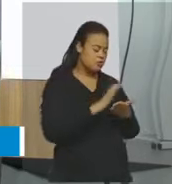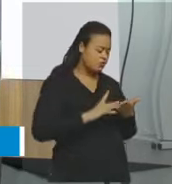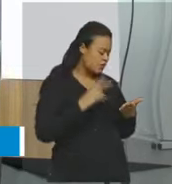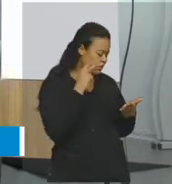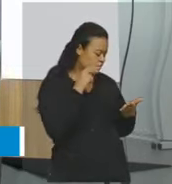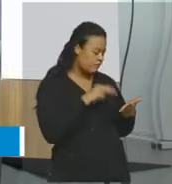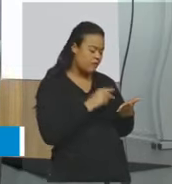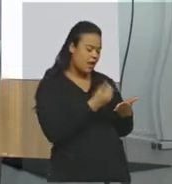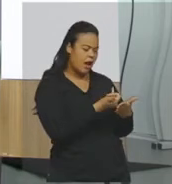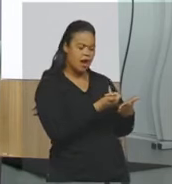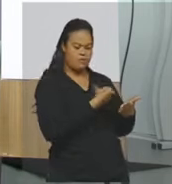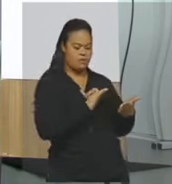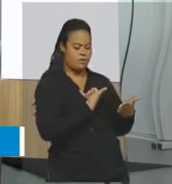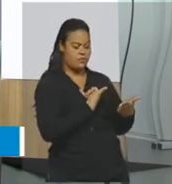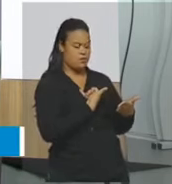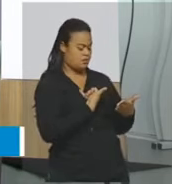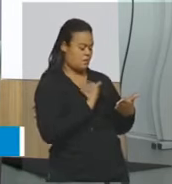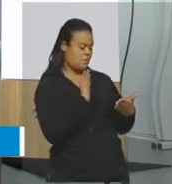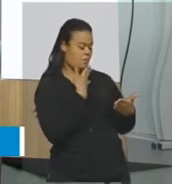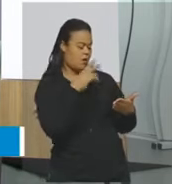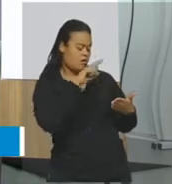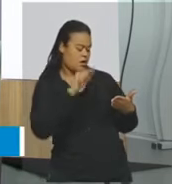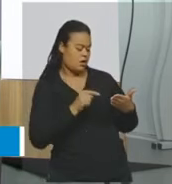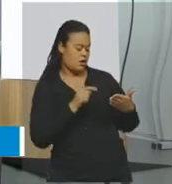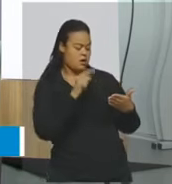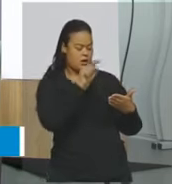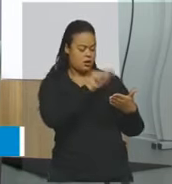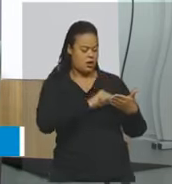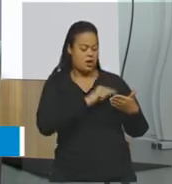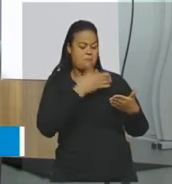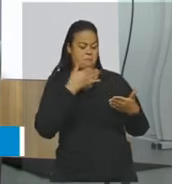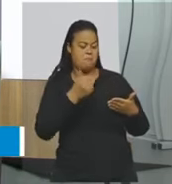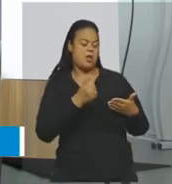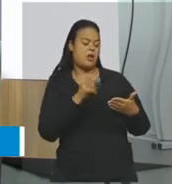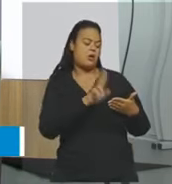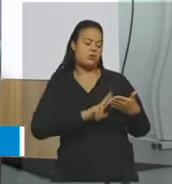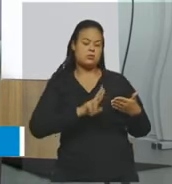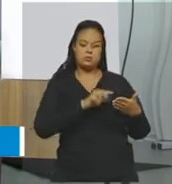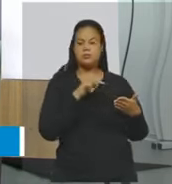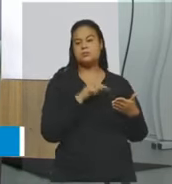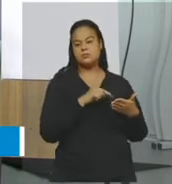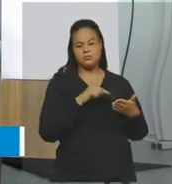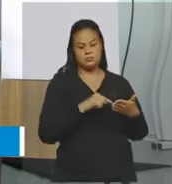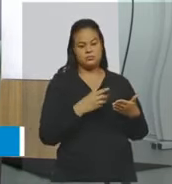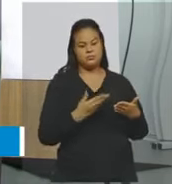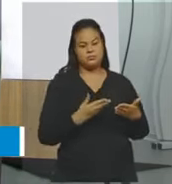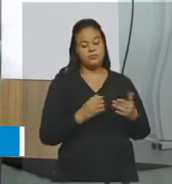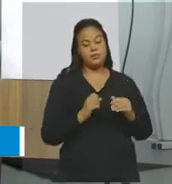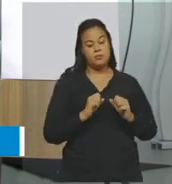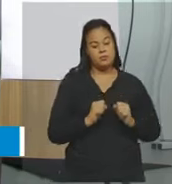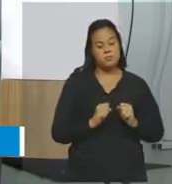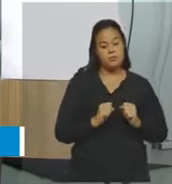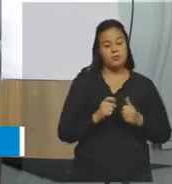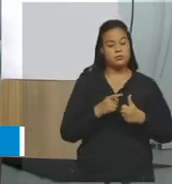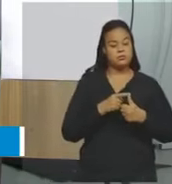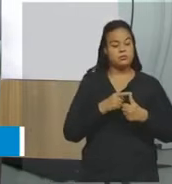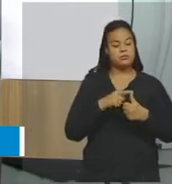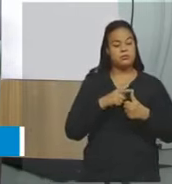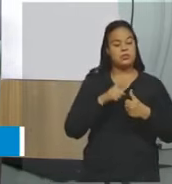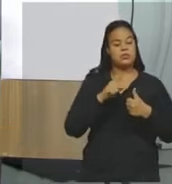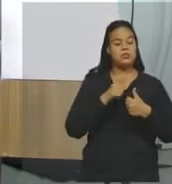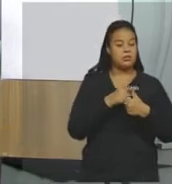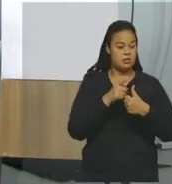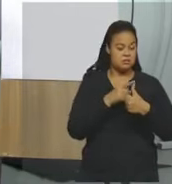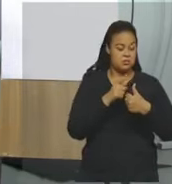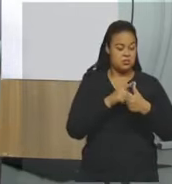informação, eu vou ter que saber qual expressão é a melhor que eu vou utilizar ali. Pode ser tensão multiplicado pela